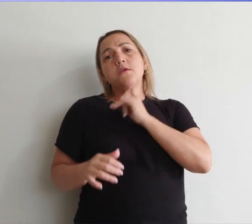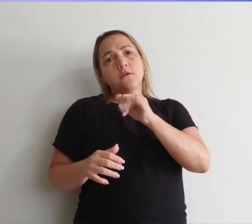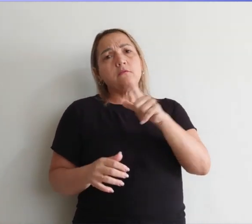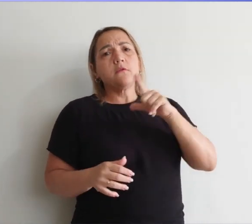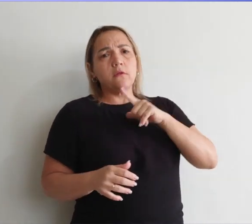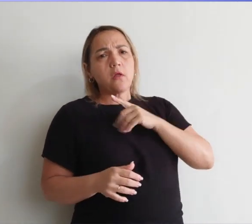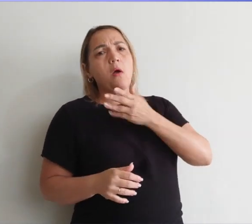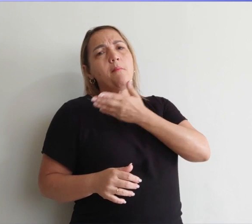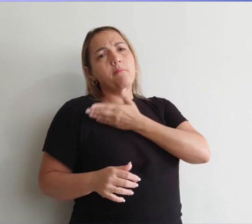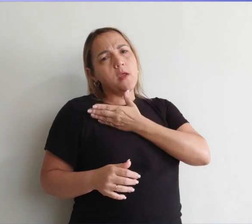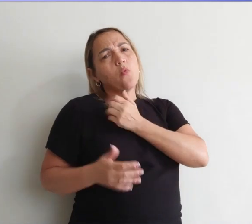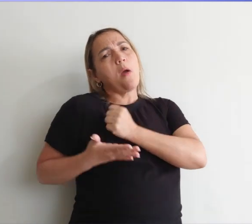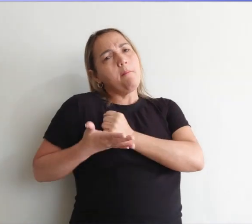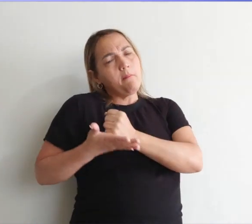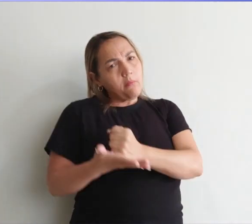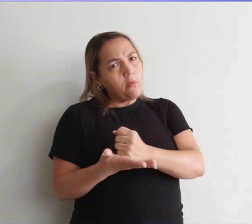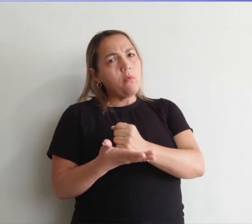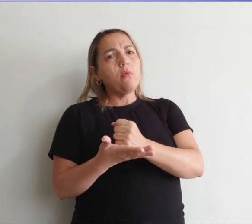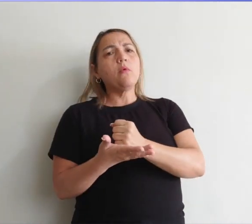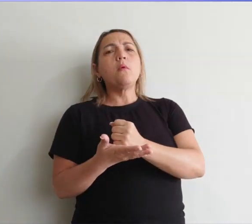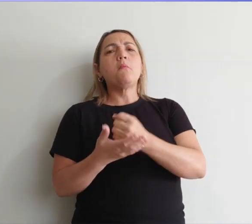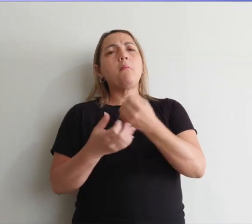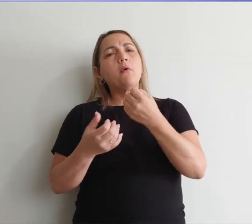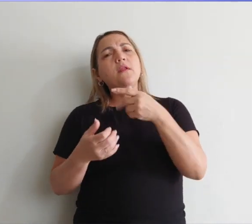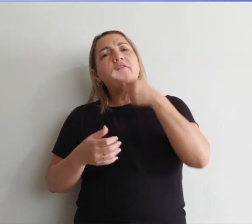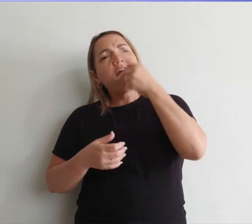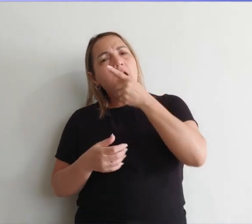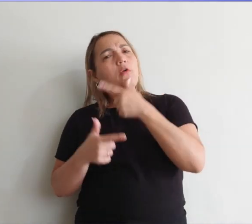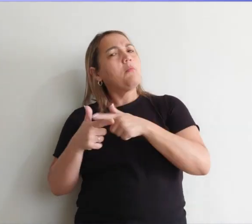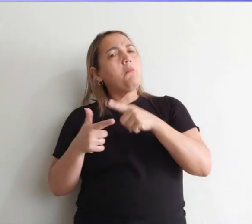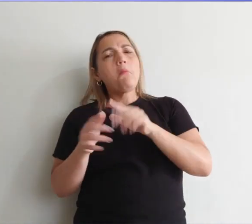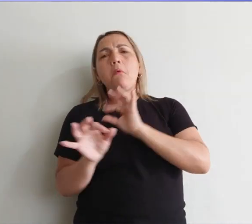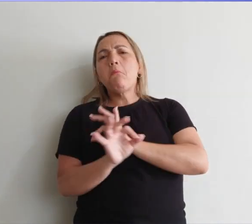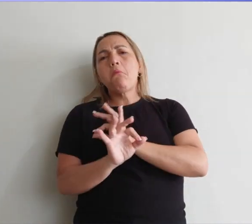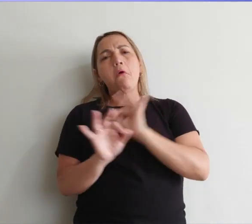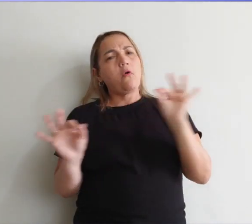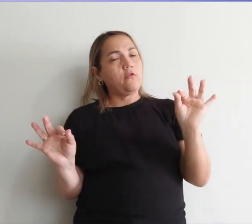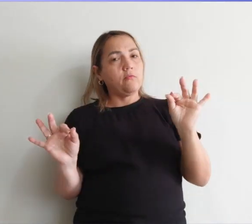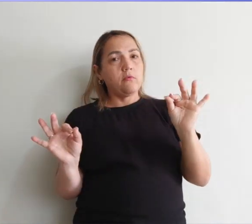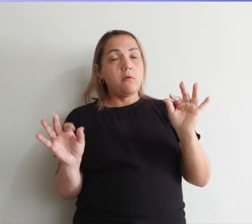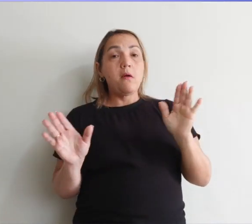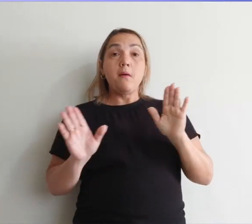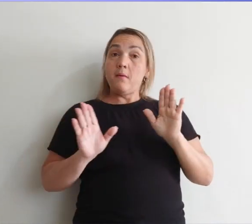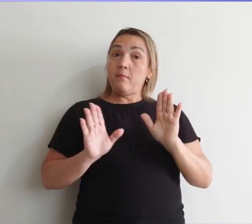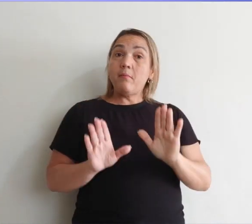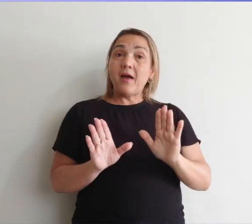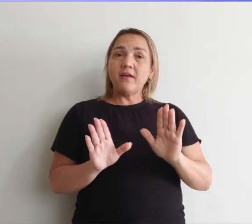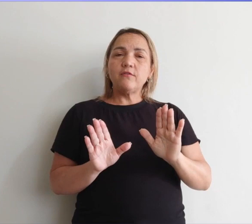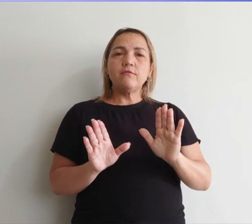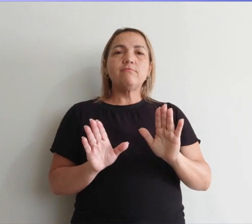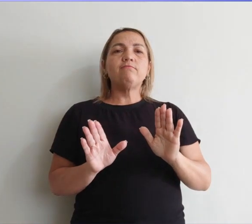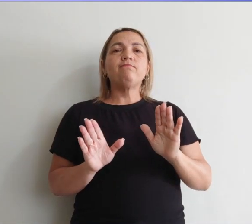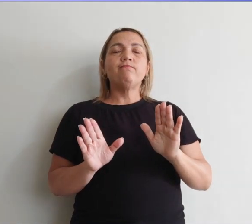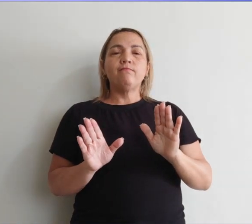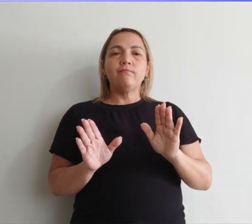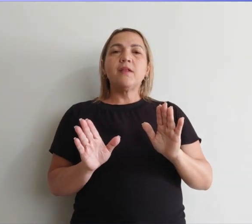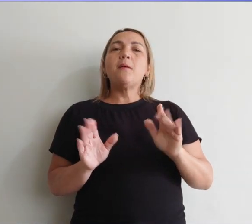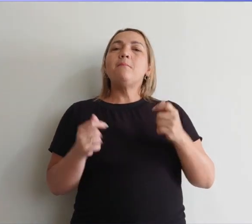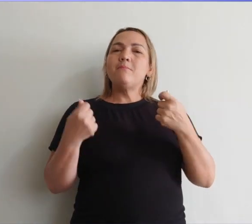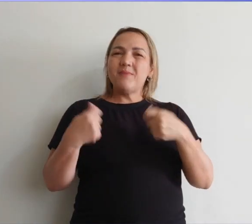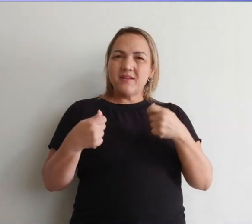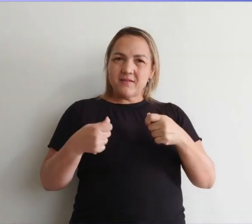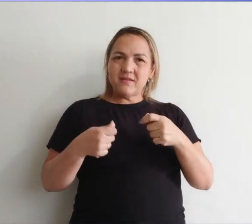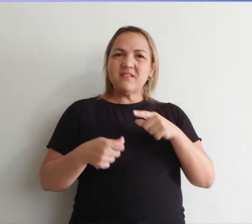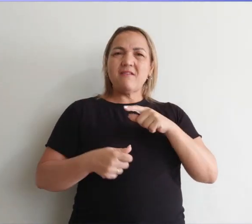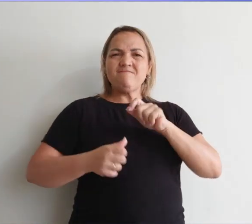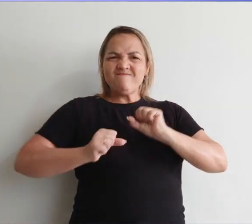pessoa para você se apoiar e contar os problemas, ótimo. Mas, em última instância,